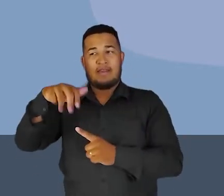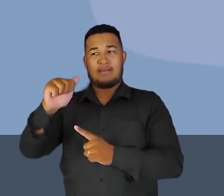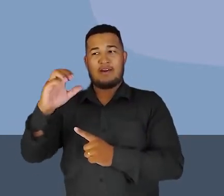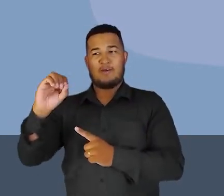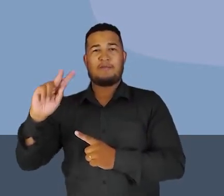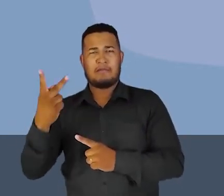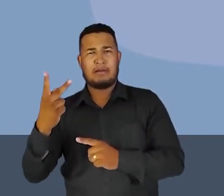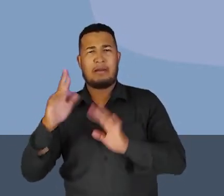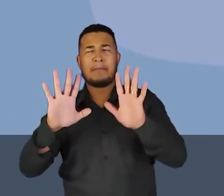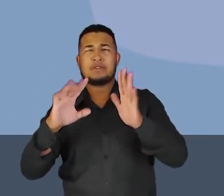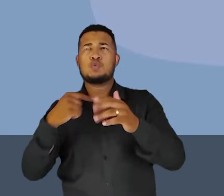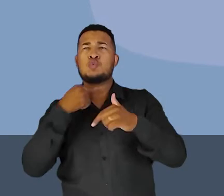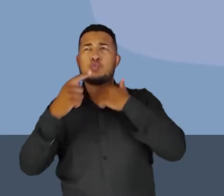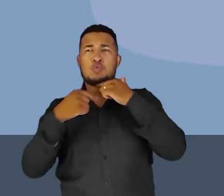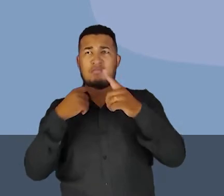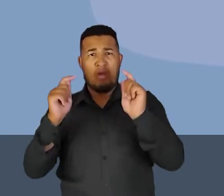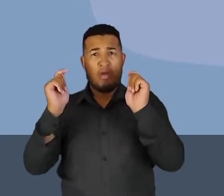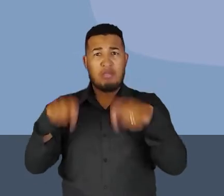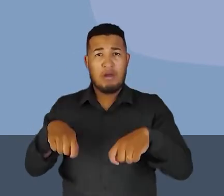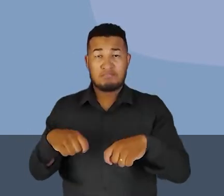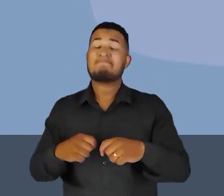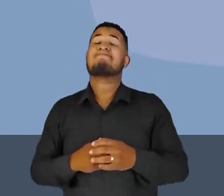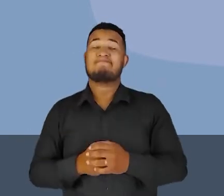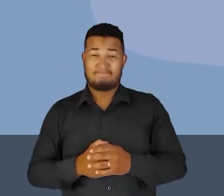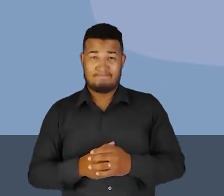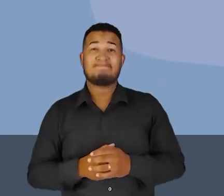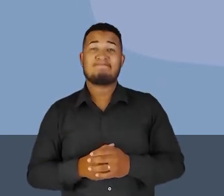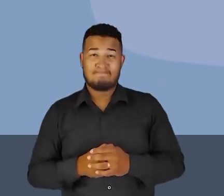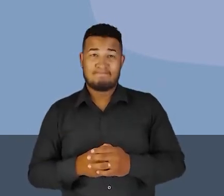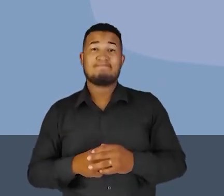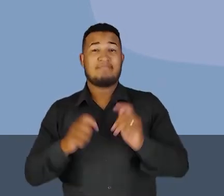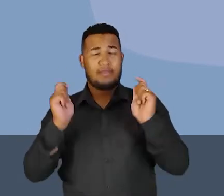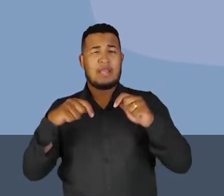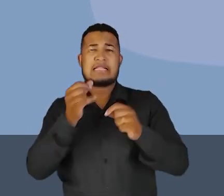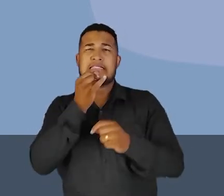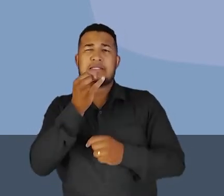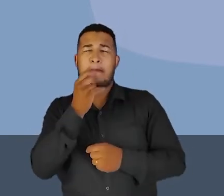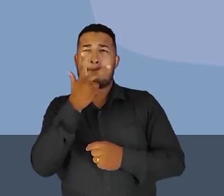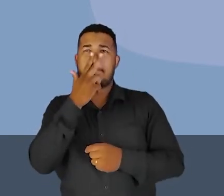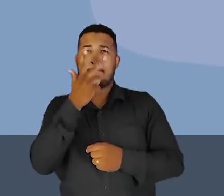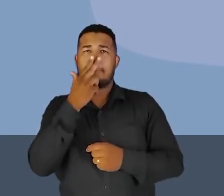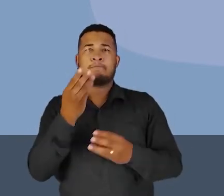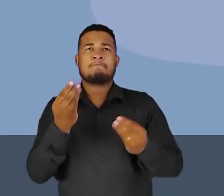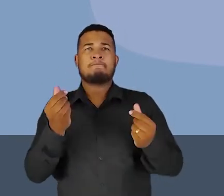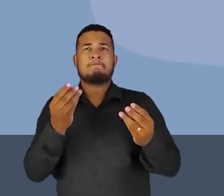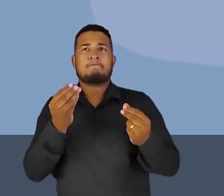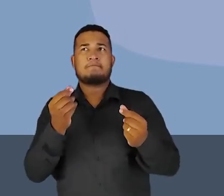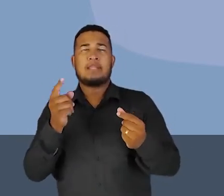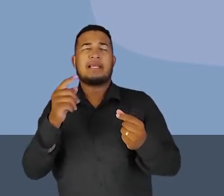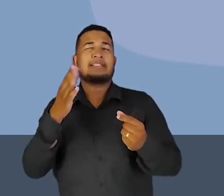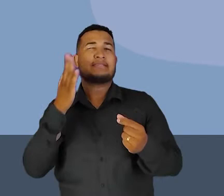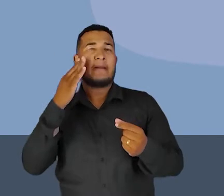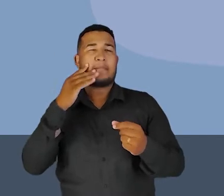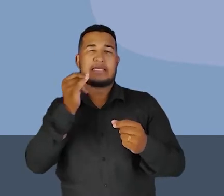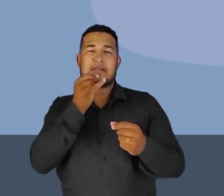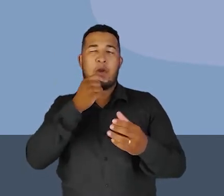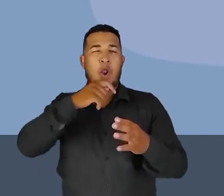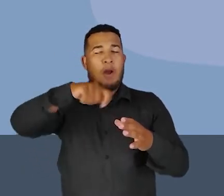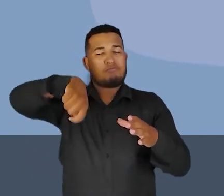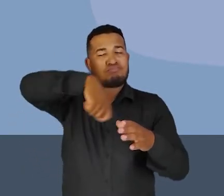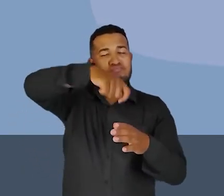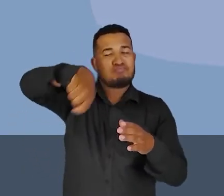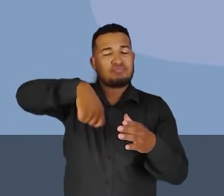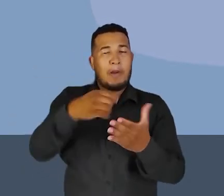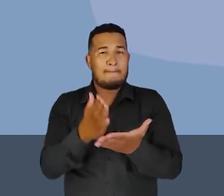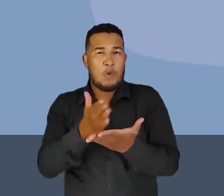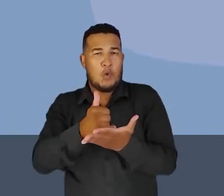vai me perguntar, isso é possível? É. Né? É como se fosse um ingrediente de um bolo, de uma reação, onde você